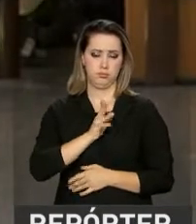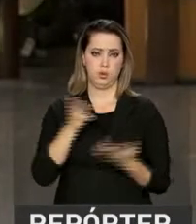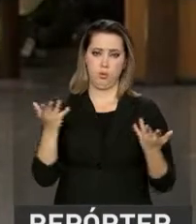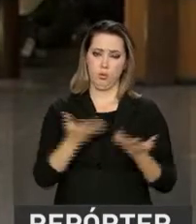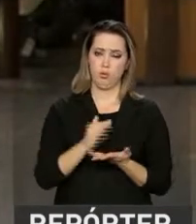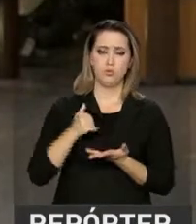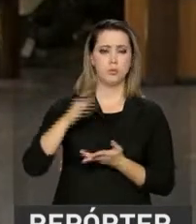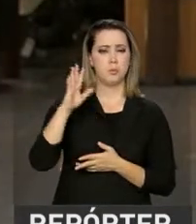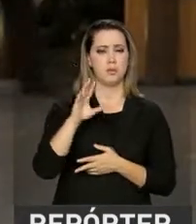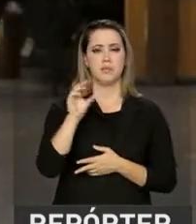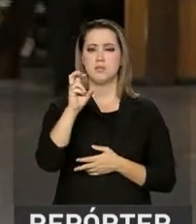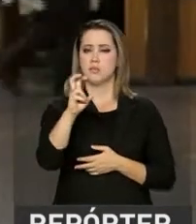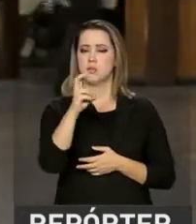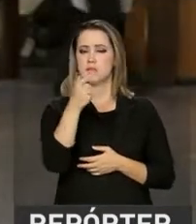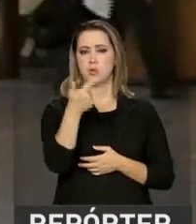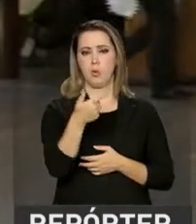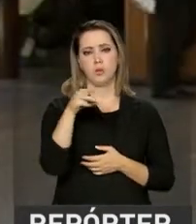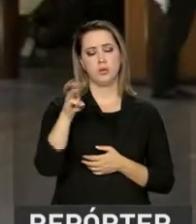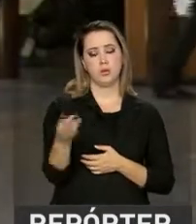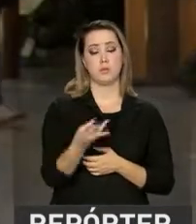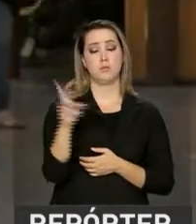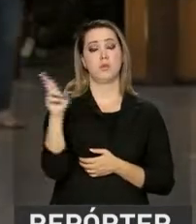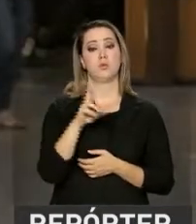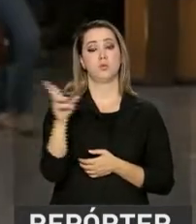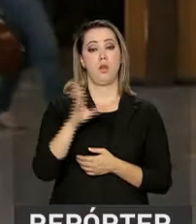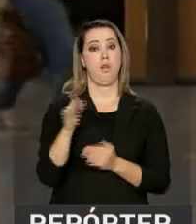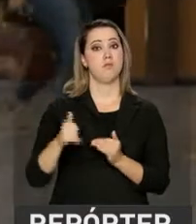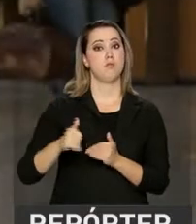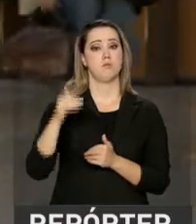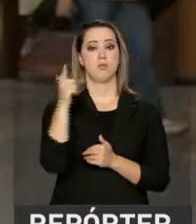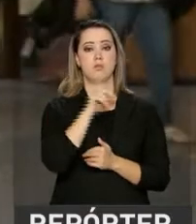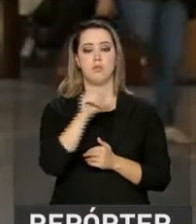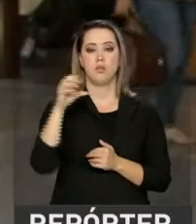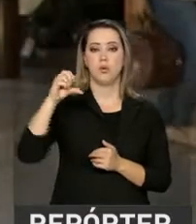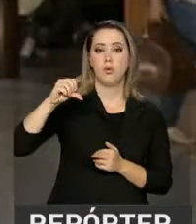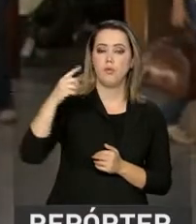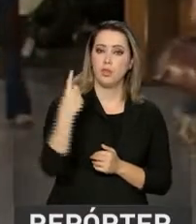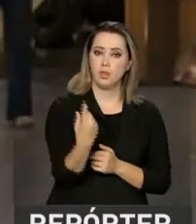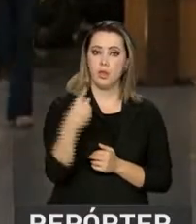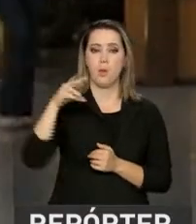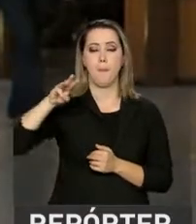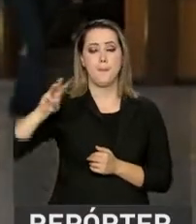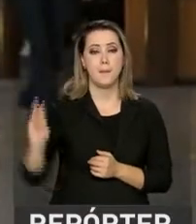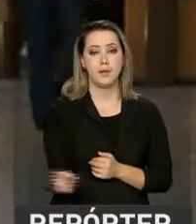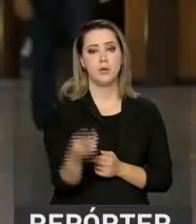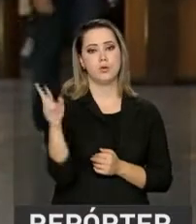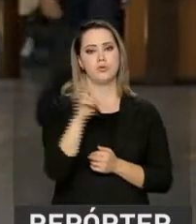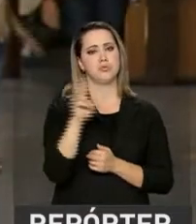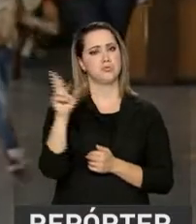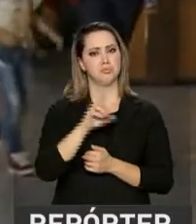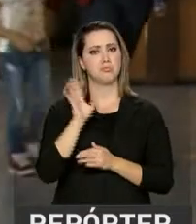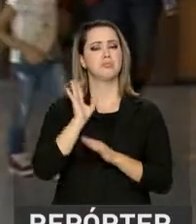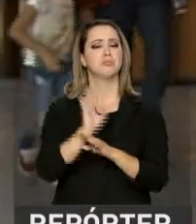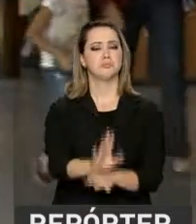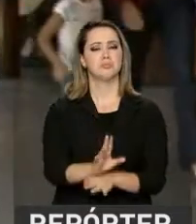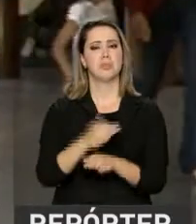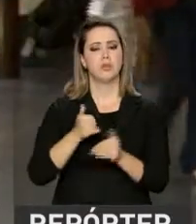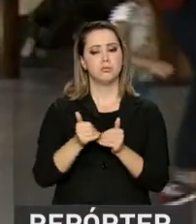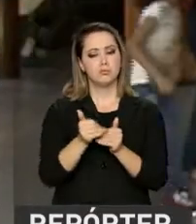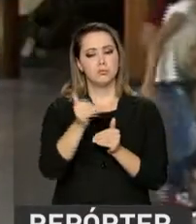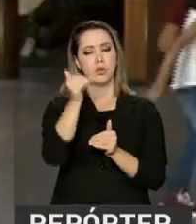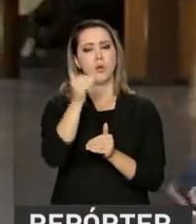hoje é de pouco mais de 52 milhões chegará a 91 milhões e meio de reais o que vai contribuir com a ampliação